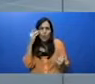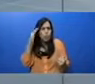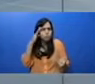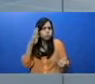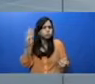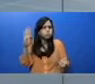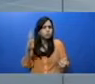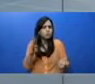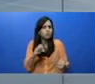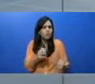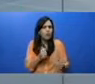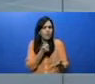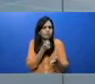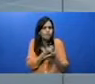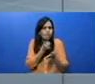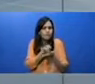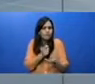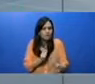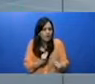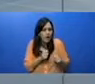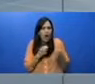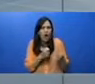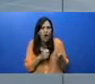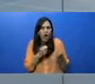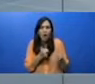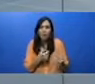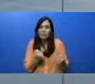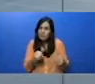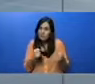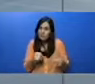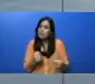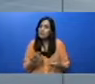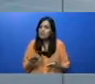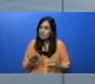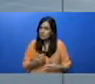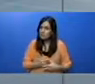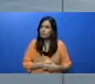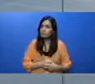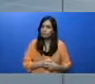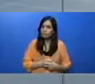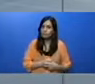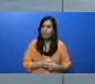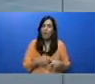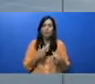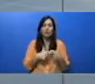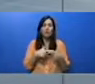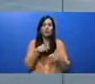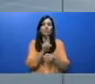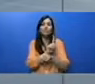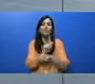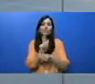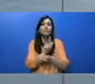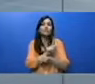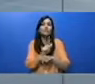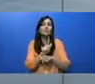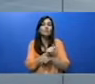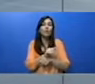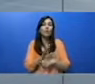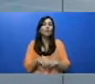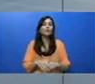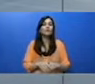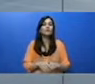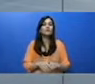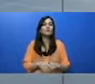Nós podemos cobrar, professora? Sim, devemos, tá? Os gestores públicos, ações